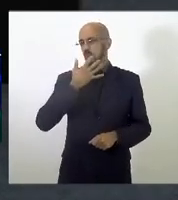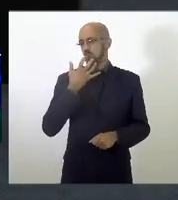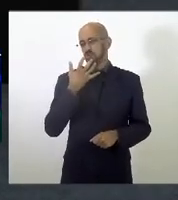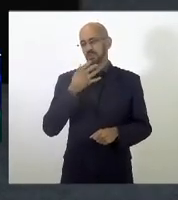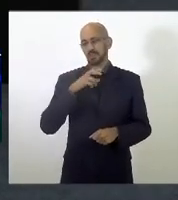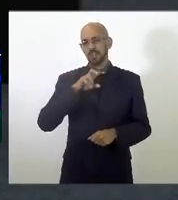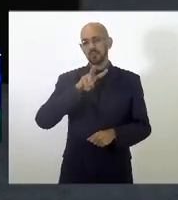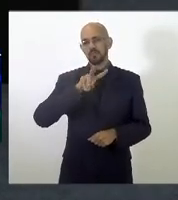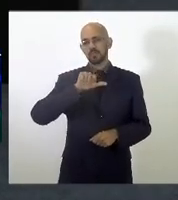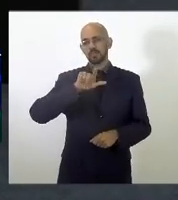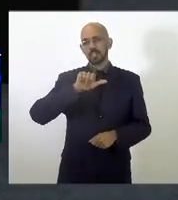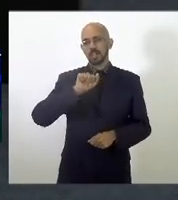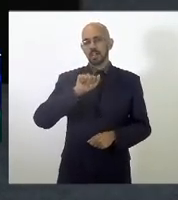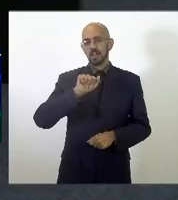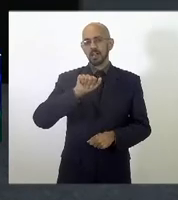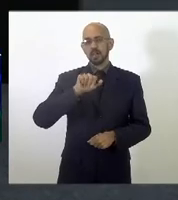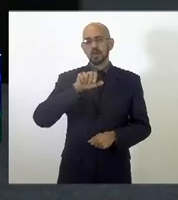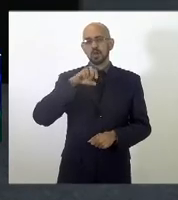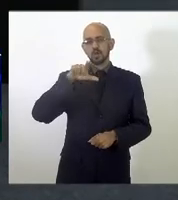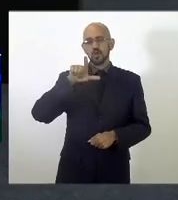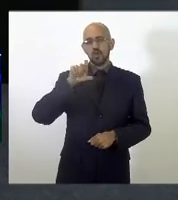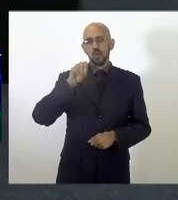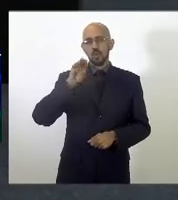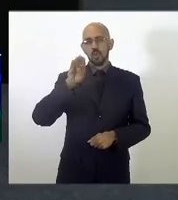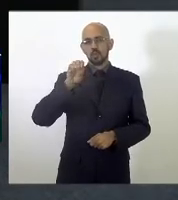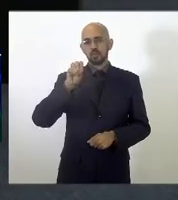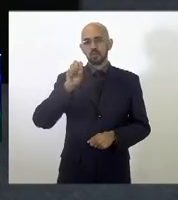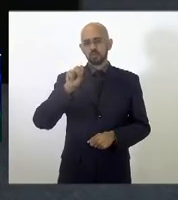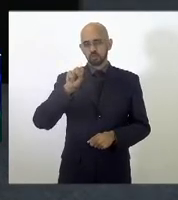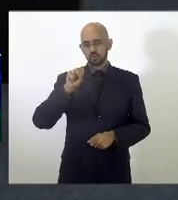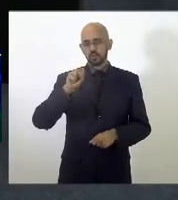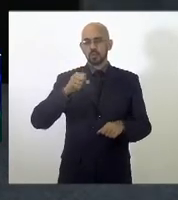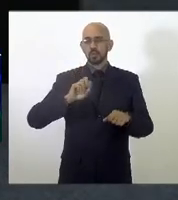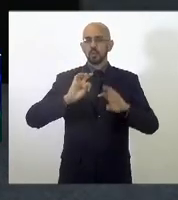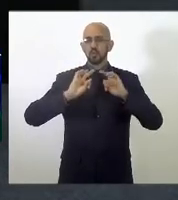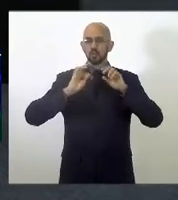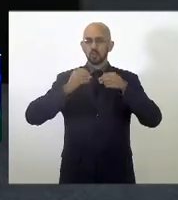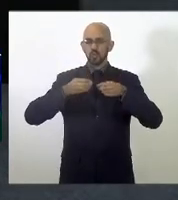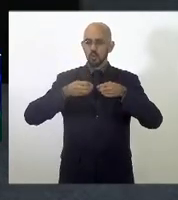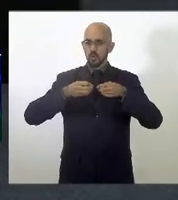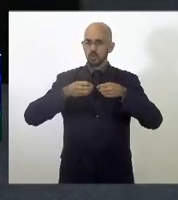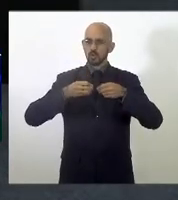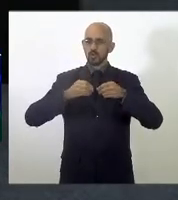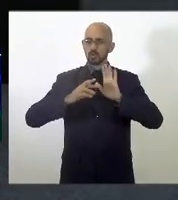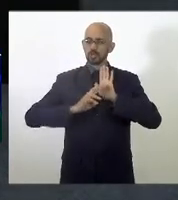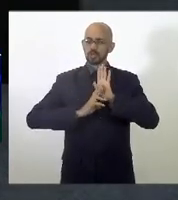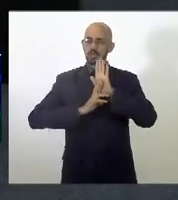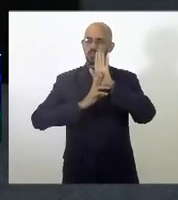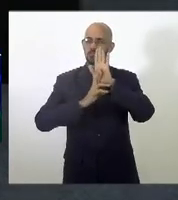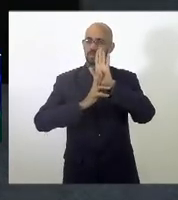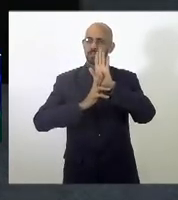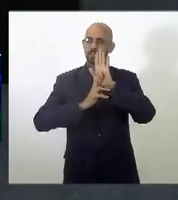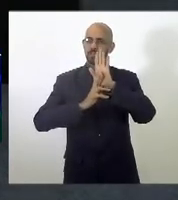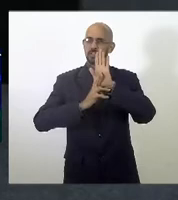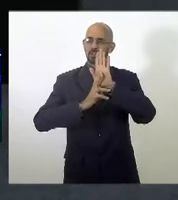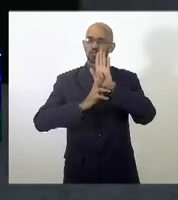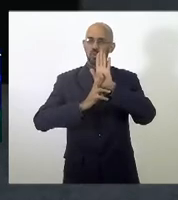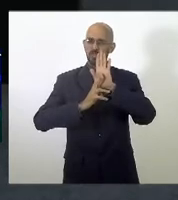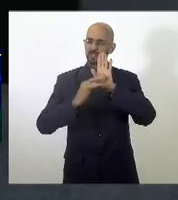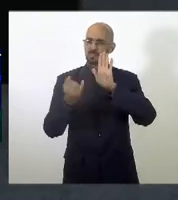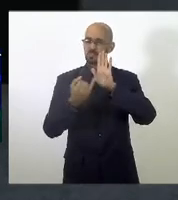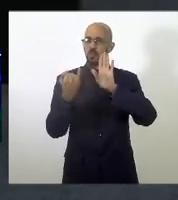todos os poderes constituídos no Estado, os órgãos autônomos, a mesa das mais representativas do Estado do Rio de